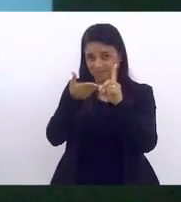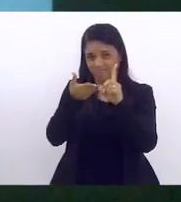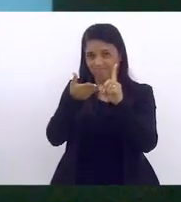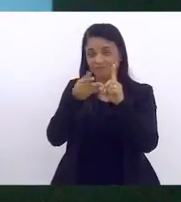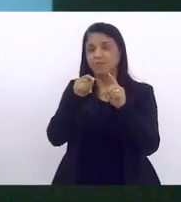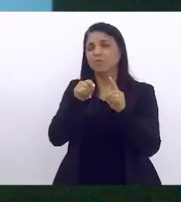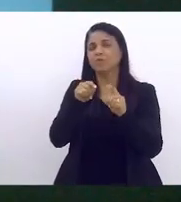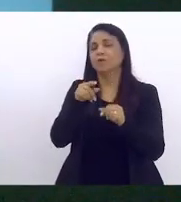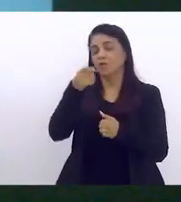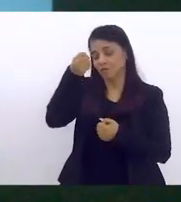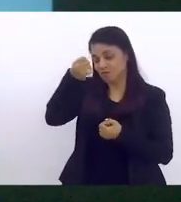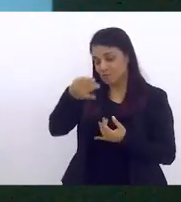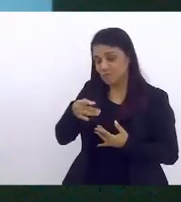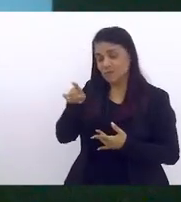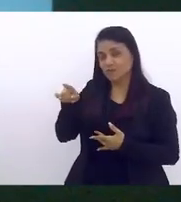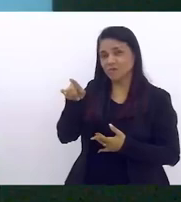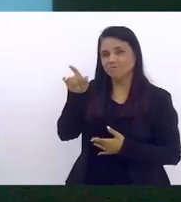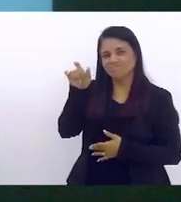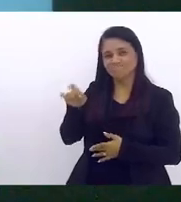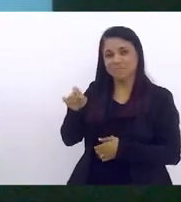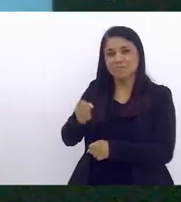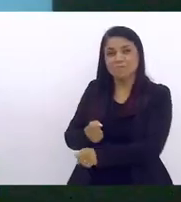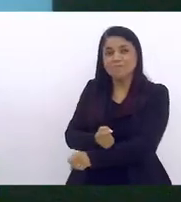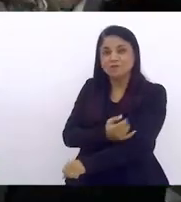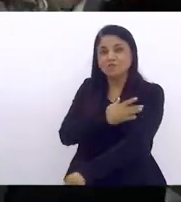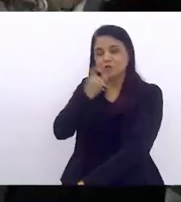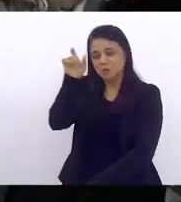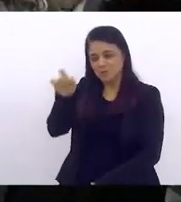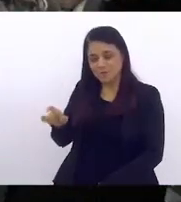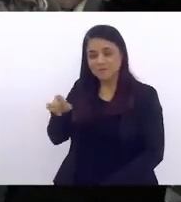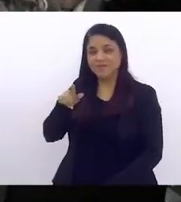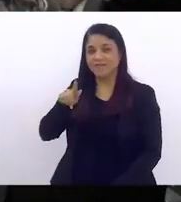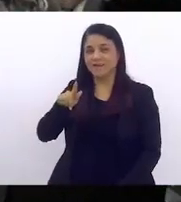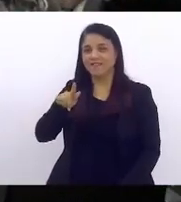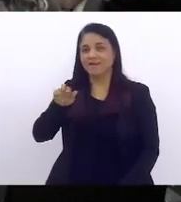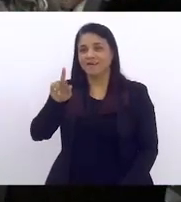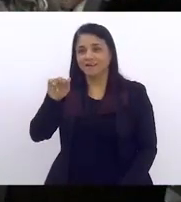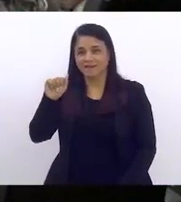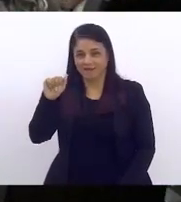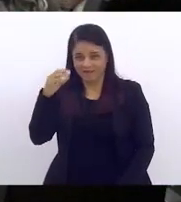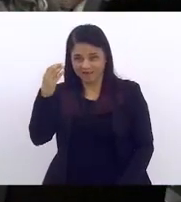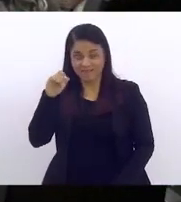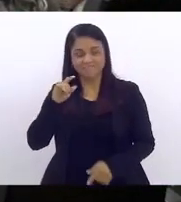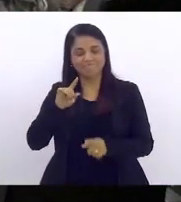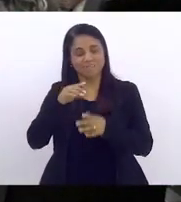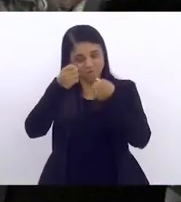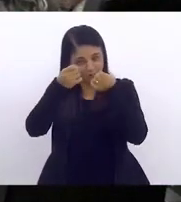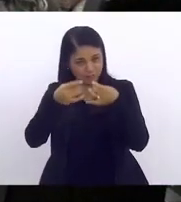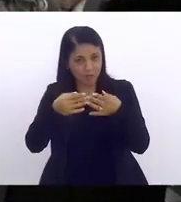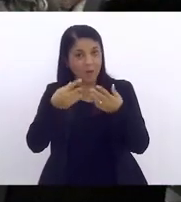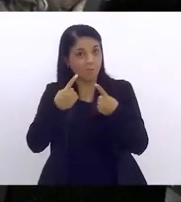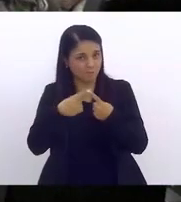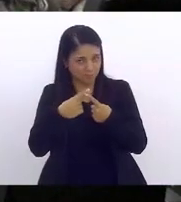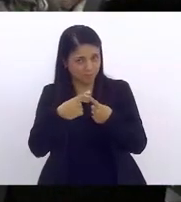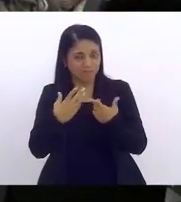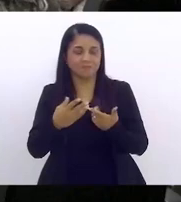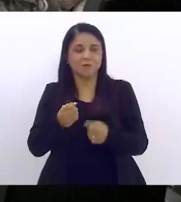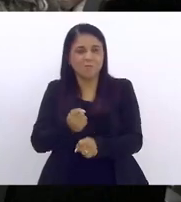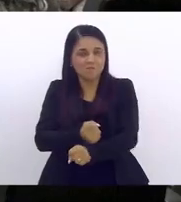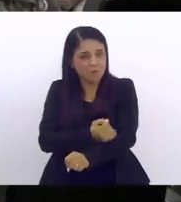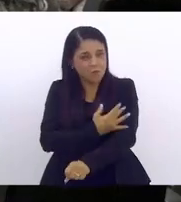falei da graça, né? Quando eu falo da graça, eu me emociono, porque lá mais à frente vocês vão saber o porquê. E aí,